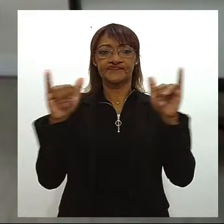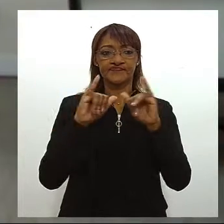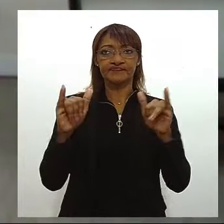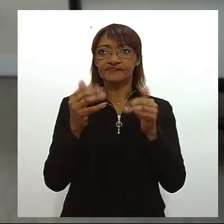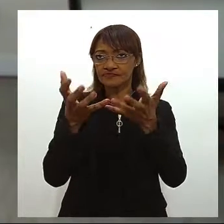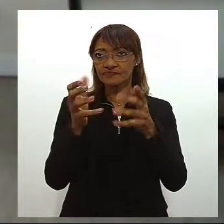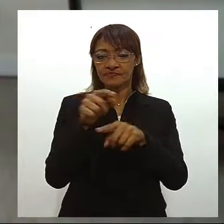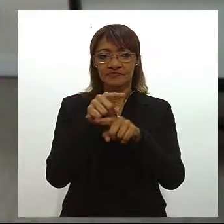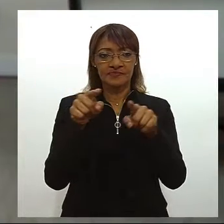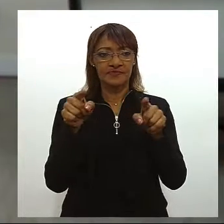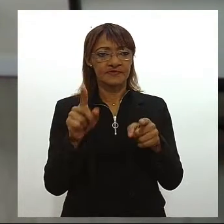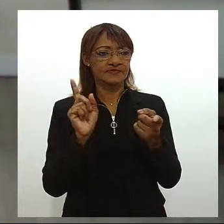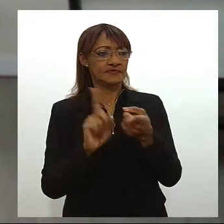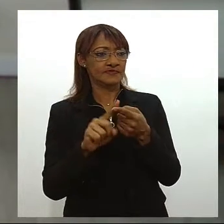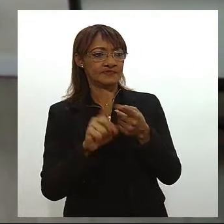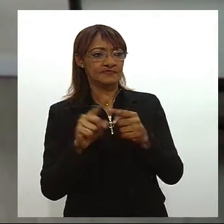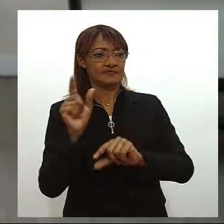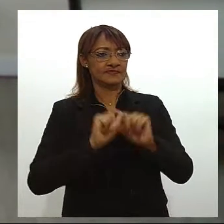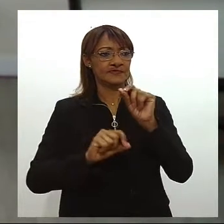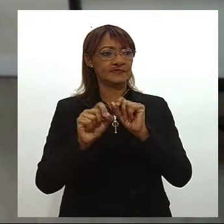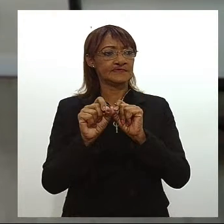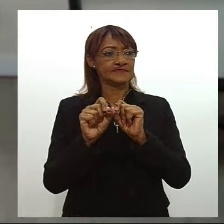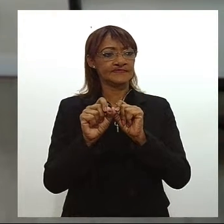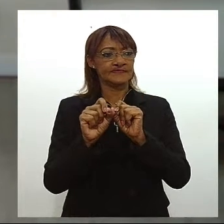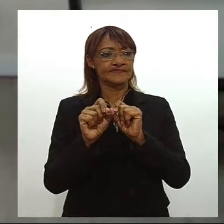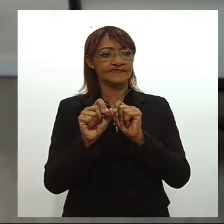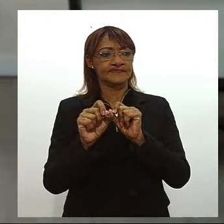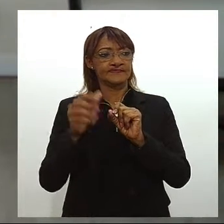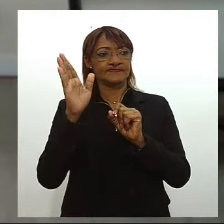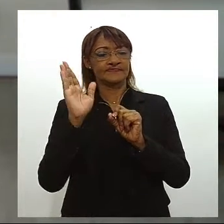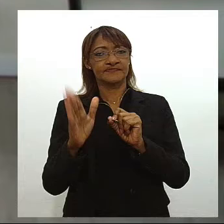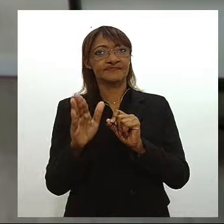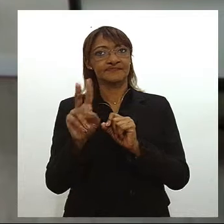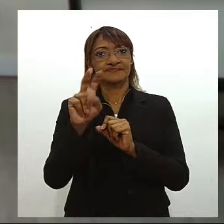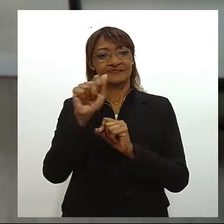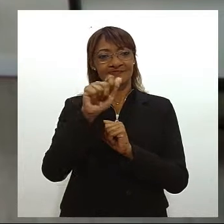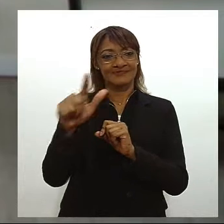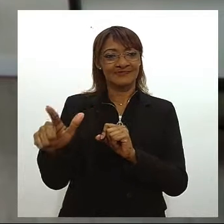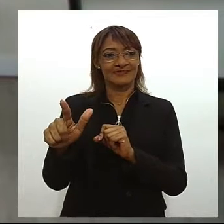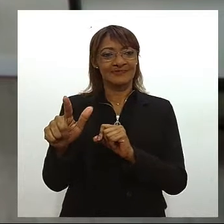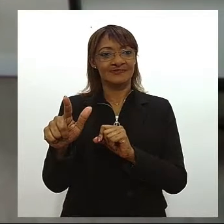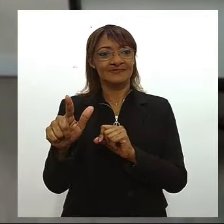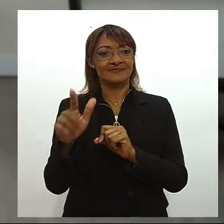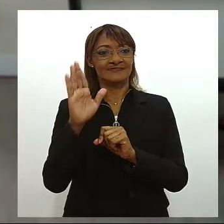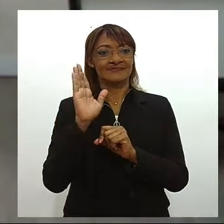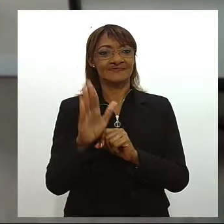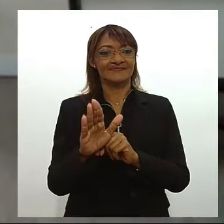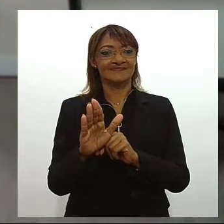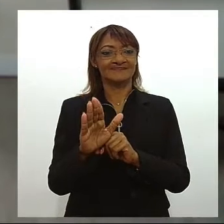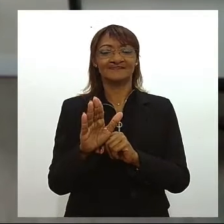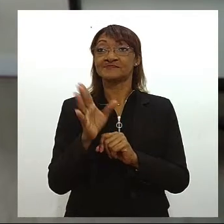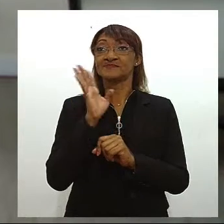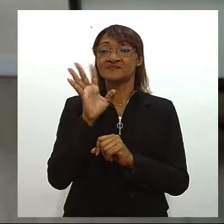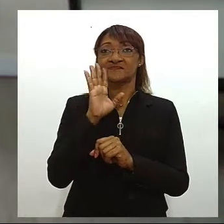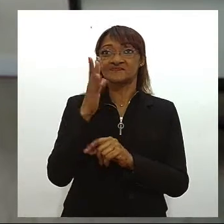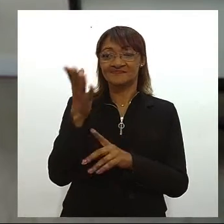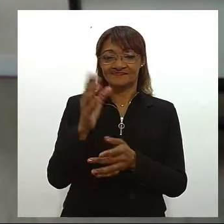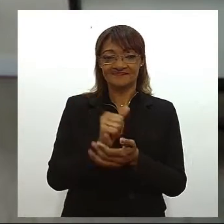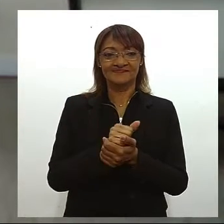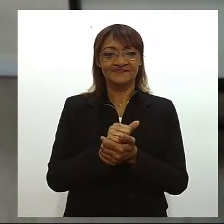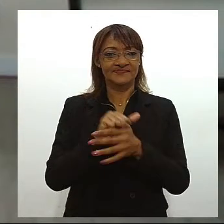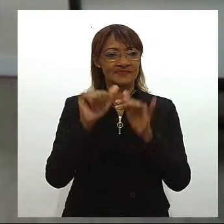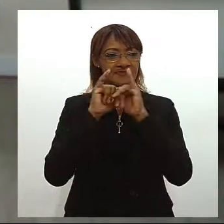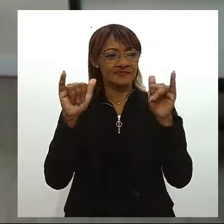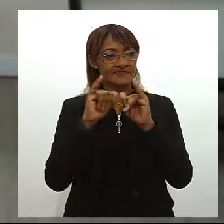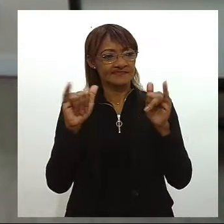informações. E eu vi também que aqui durante a chamada, a Valquíria chamou também sobre uma matéria do ECA, então é bem legal repercutir o ECA, que